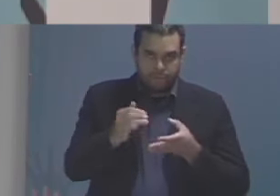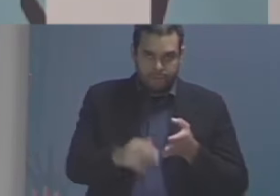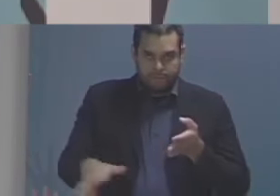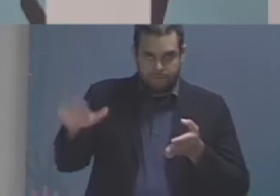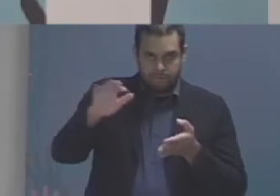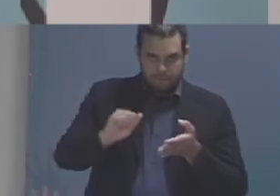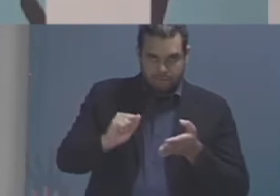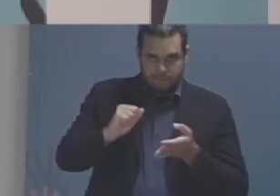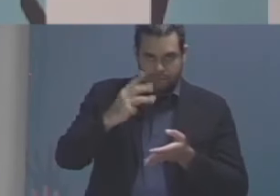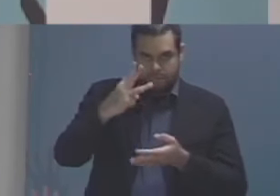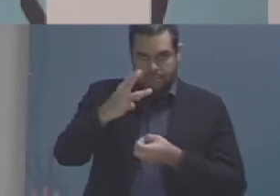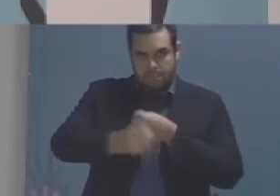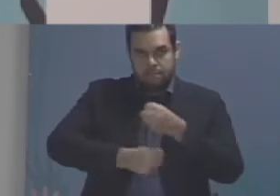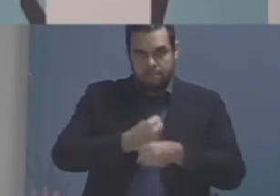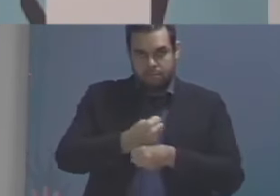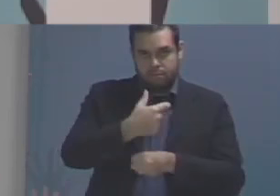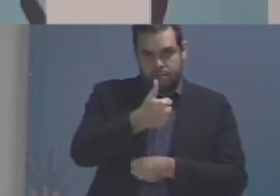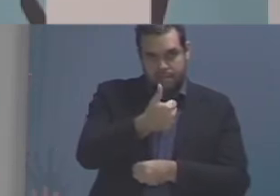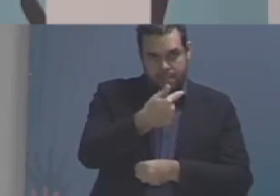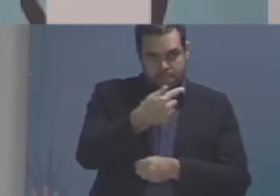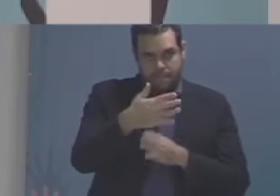triênio